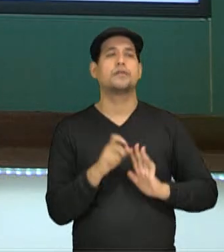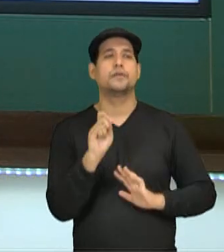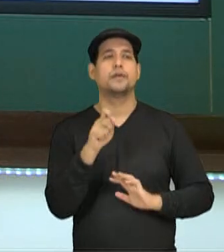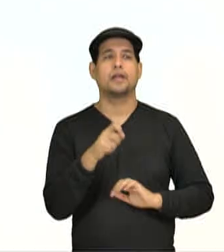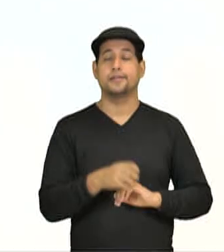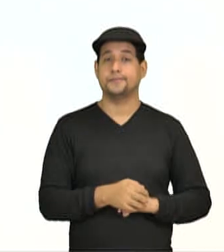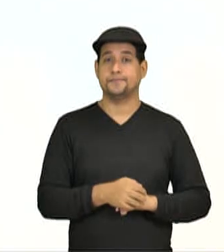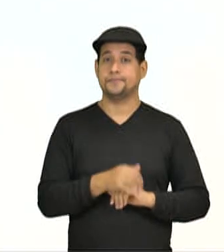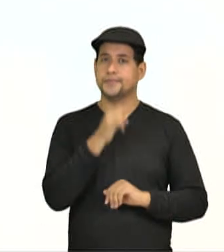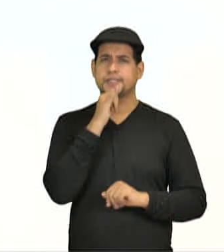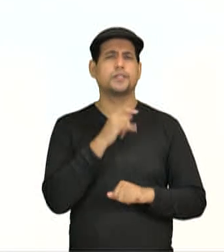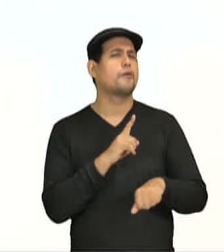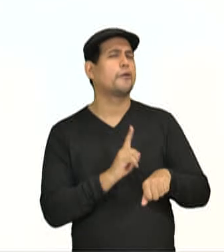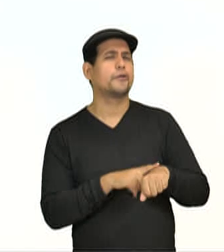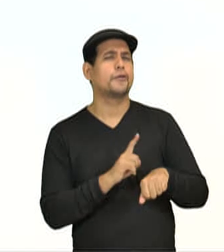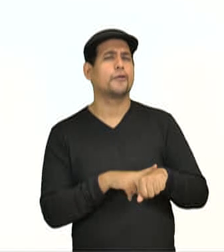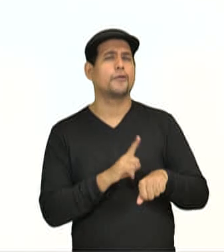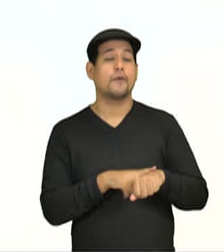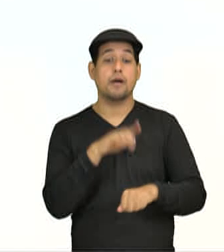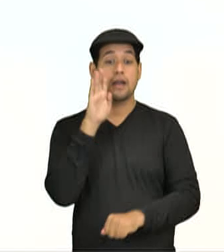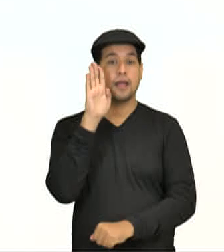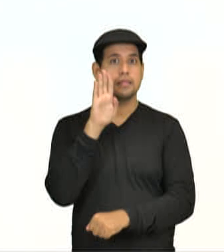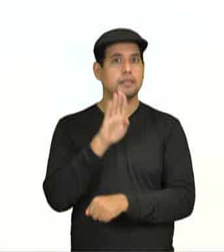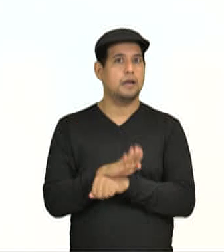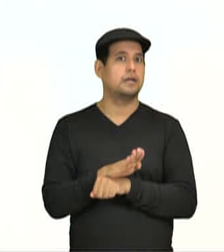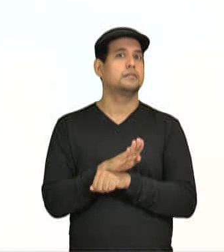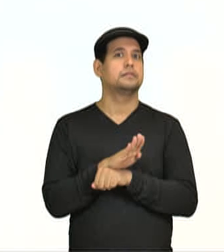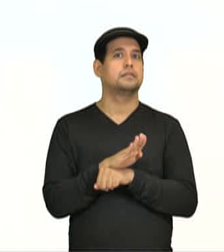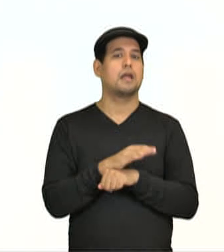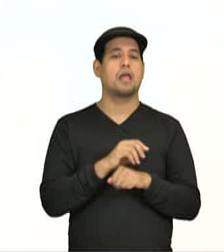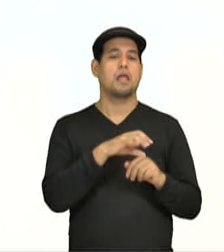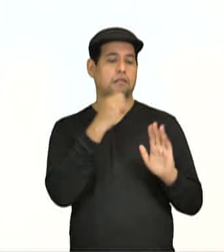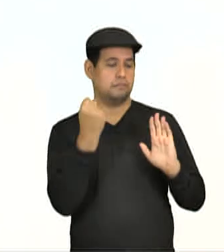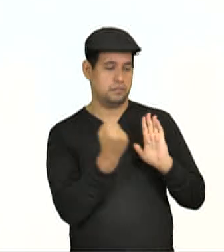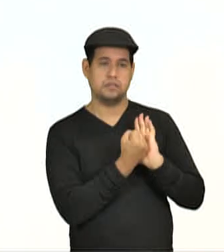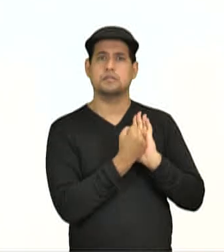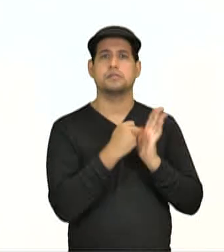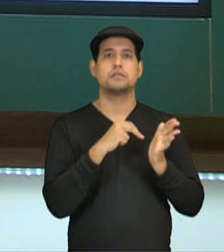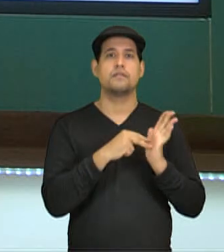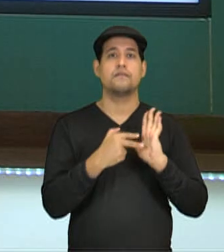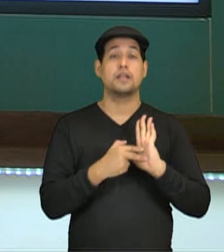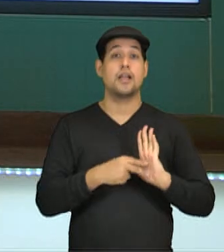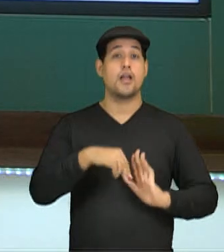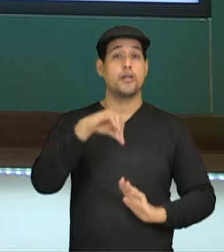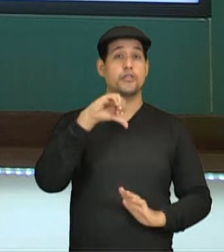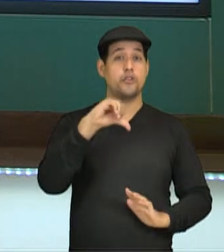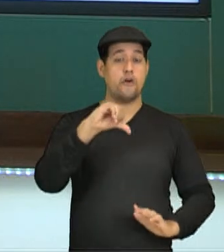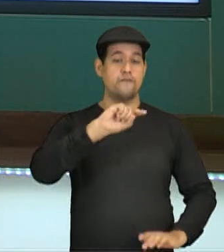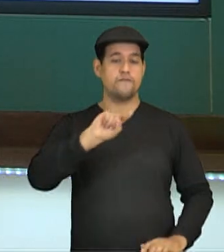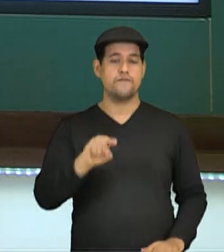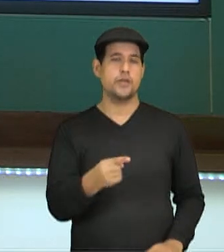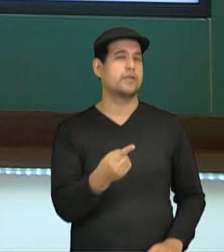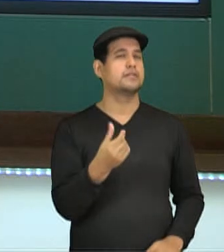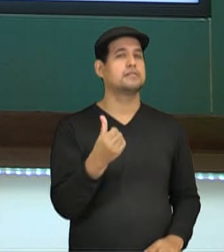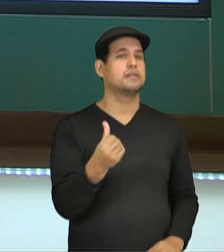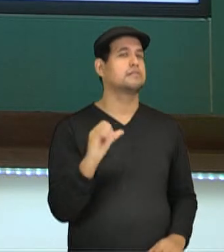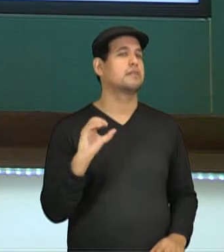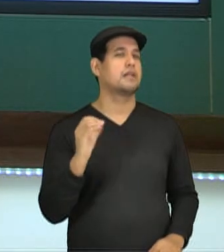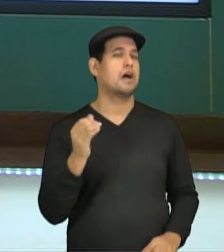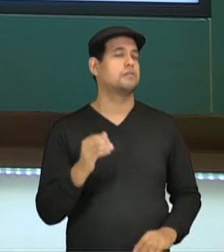seguinte, a que horas do período da tarde a temperatura registrada foi de 9,6